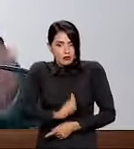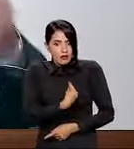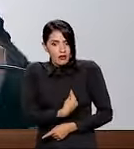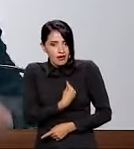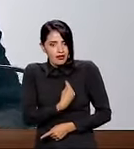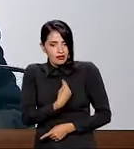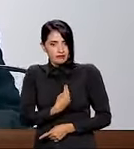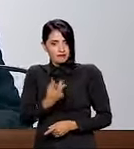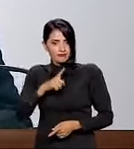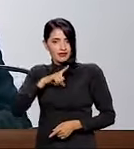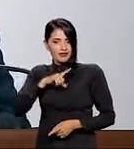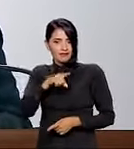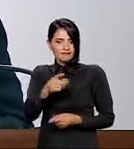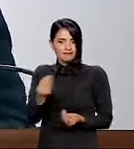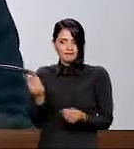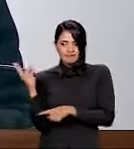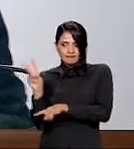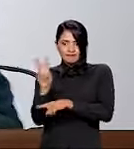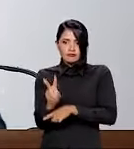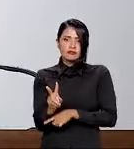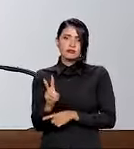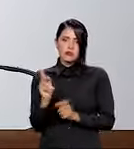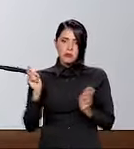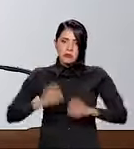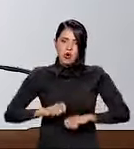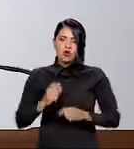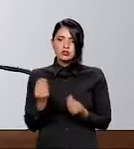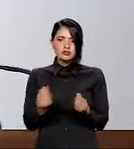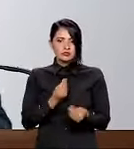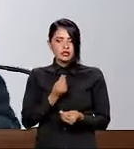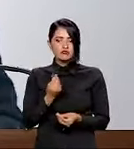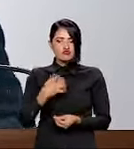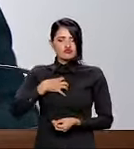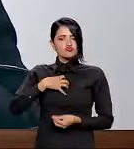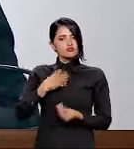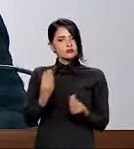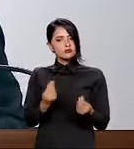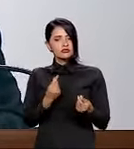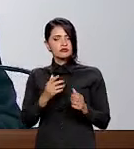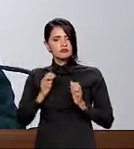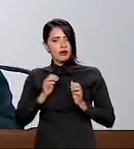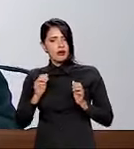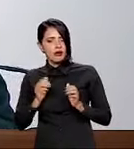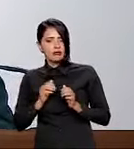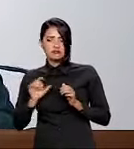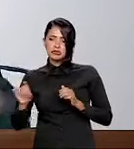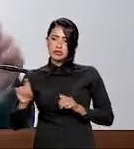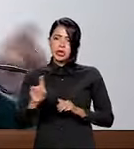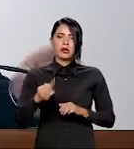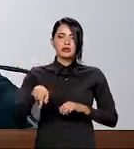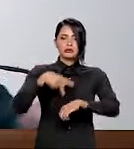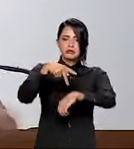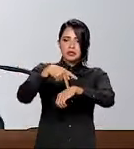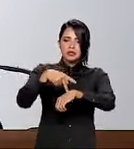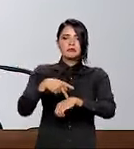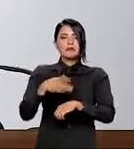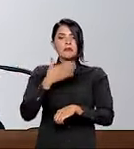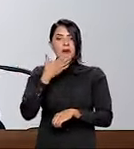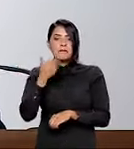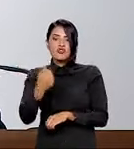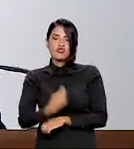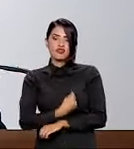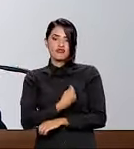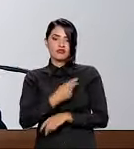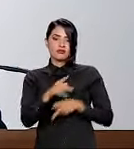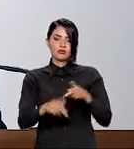Terra, e quem sabe, a gente possa fazer disso uma forma de enriquecimento de cada país para poder melhorar a